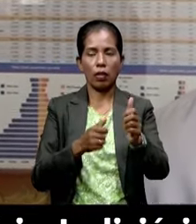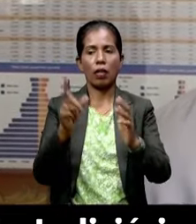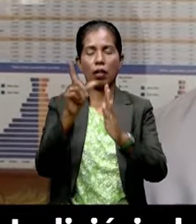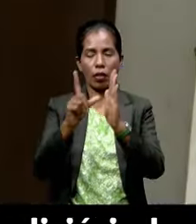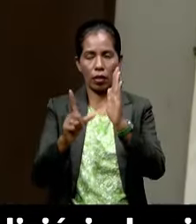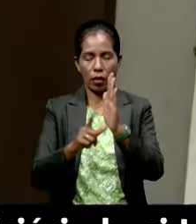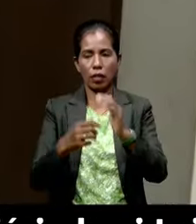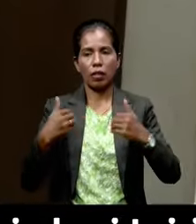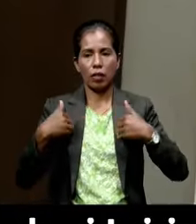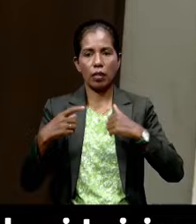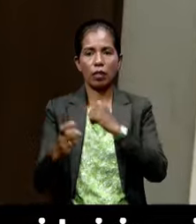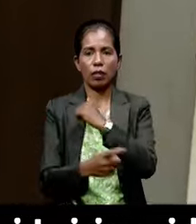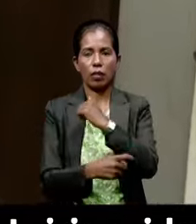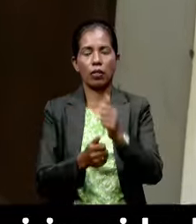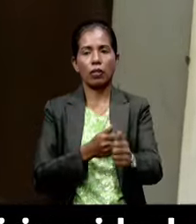ne ia sansang